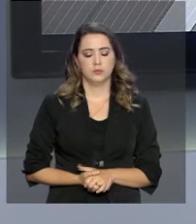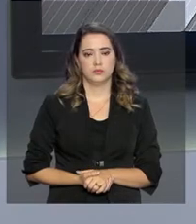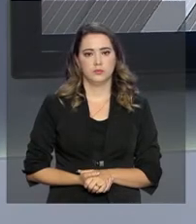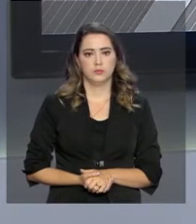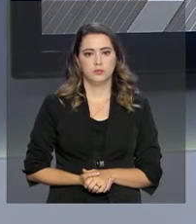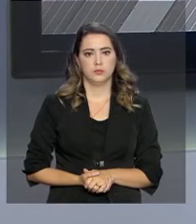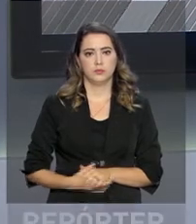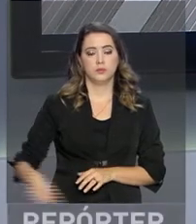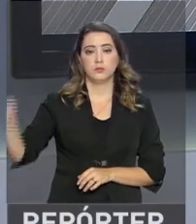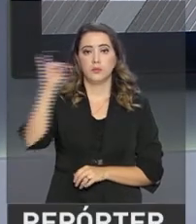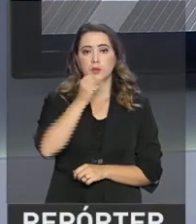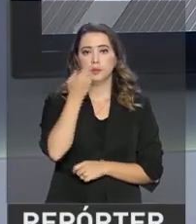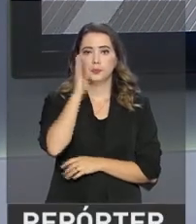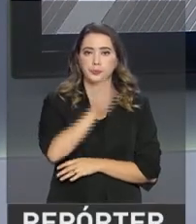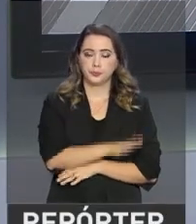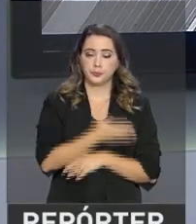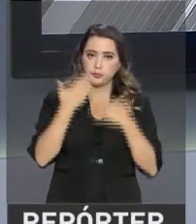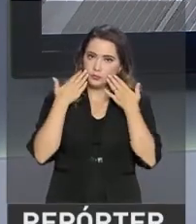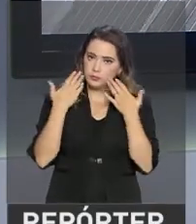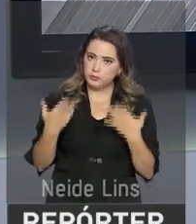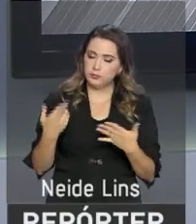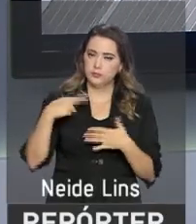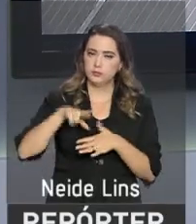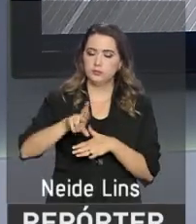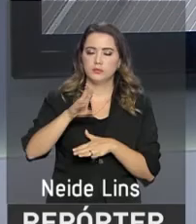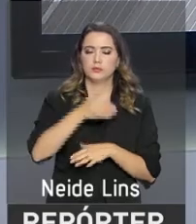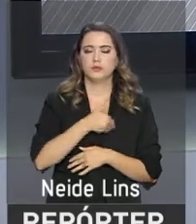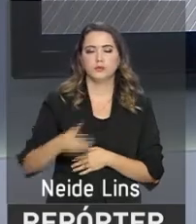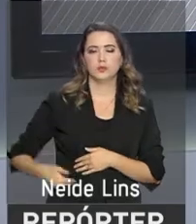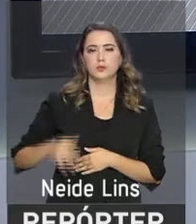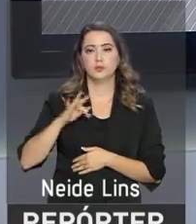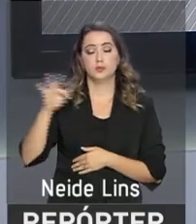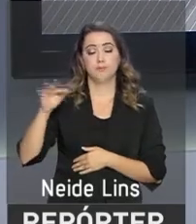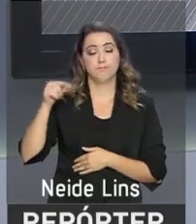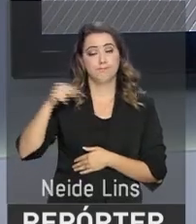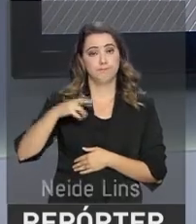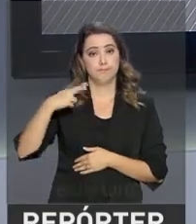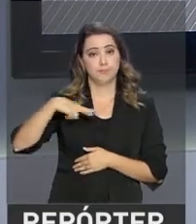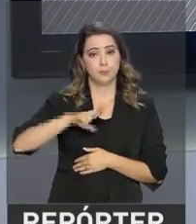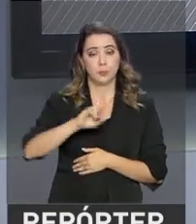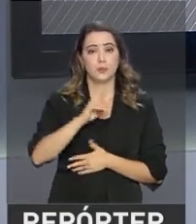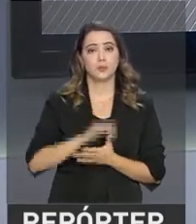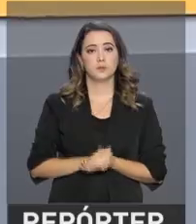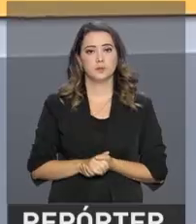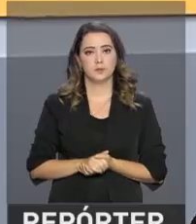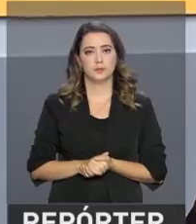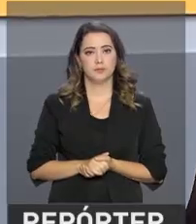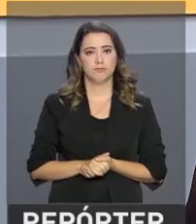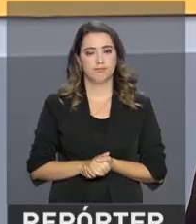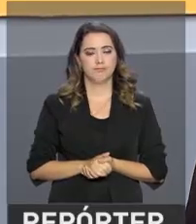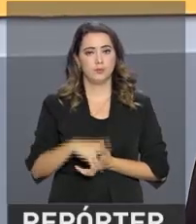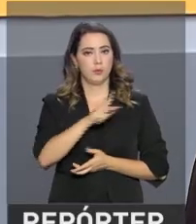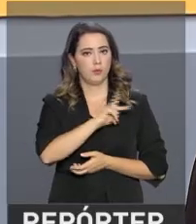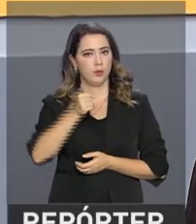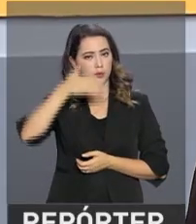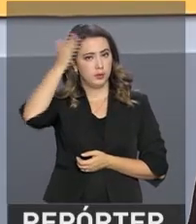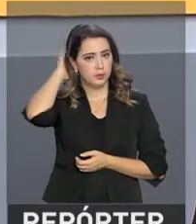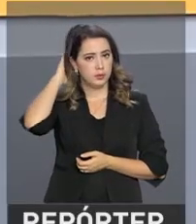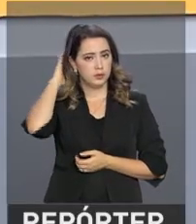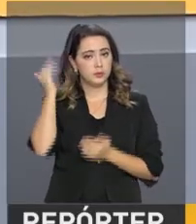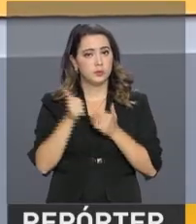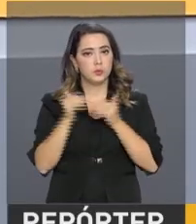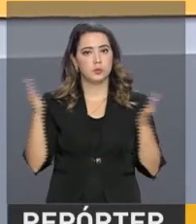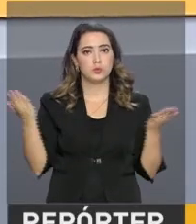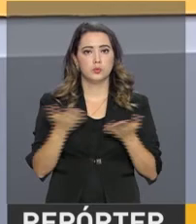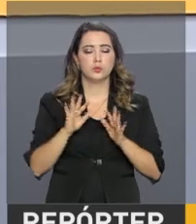olá boa tarde estamos de volta com as notícias do governo federal aqui no repórter nbr o presidente michel temer